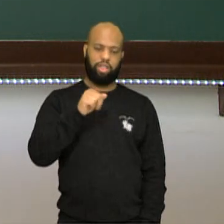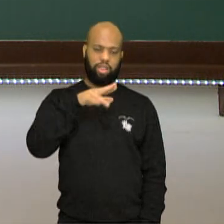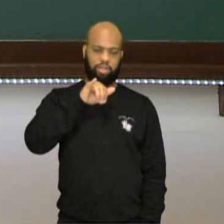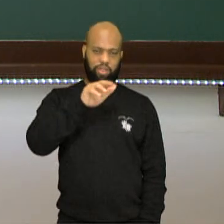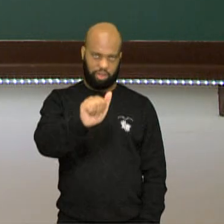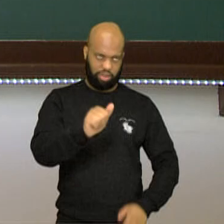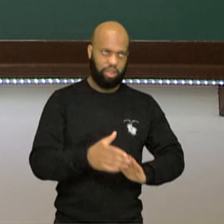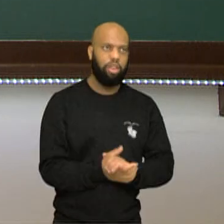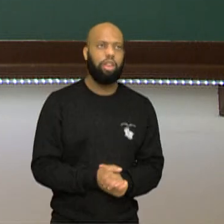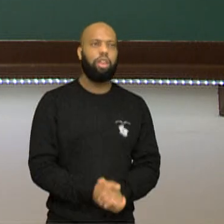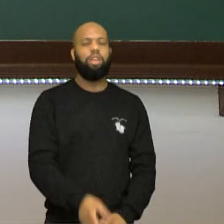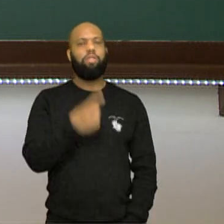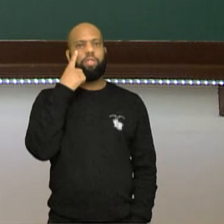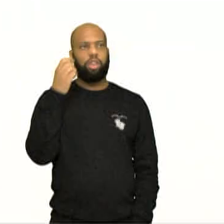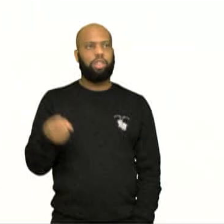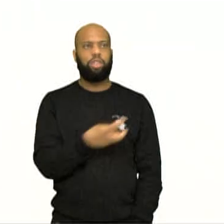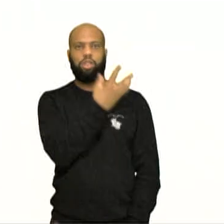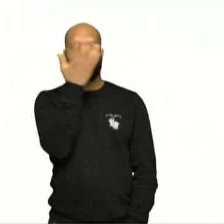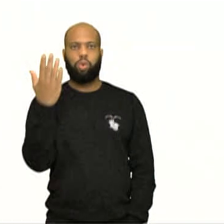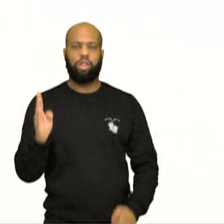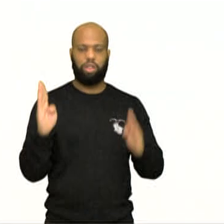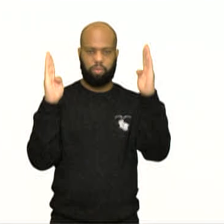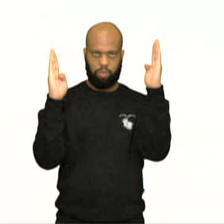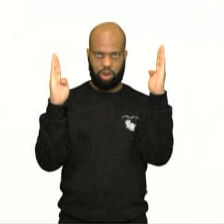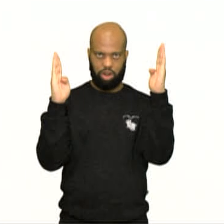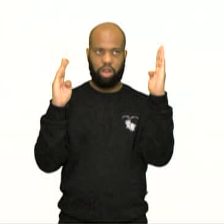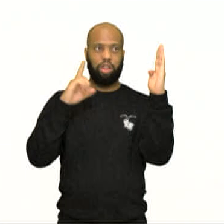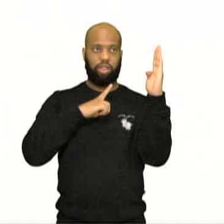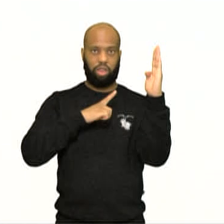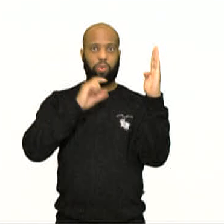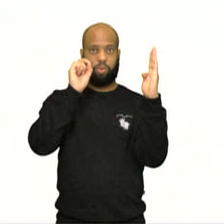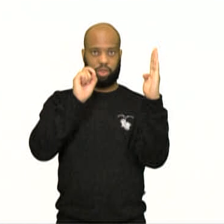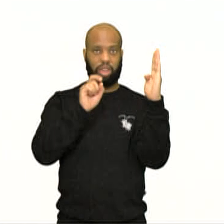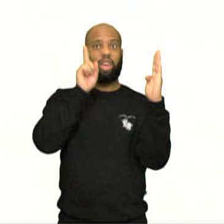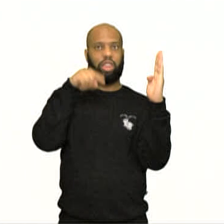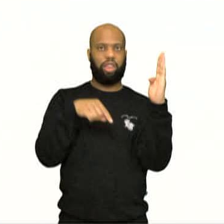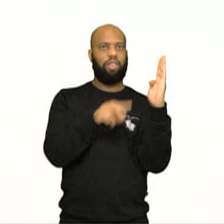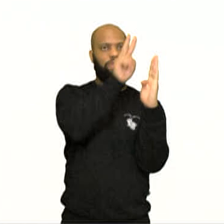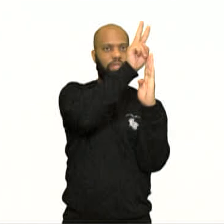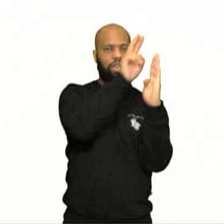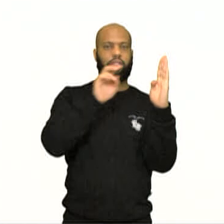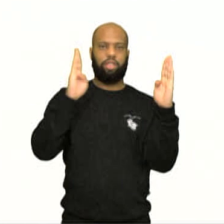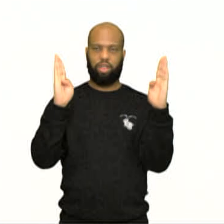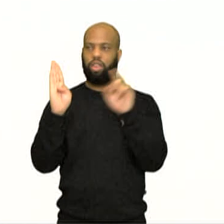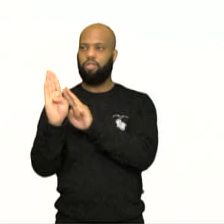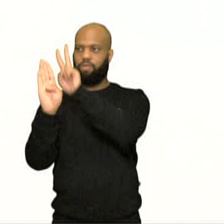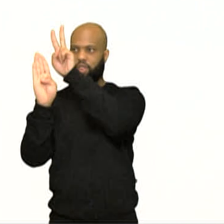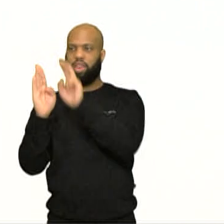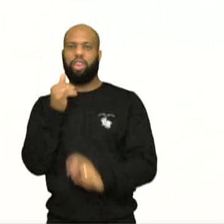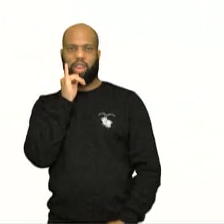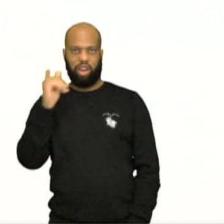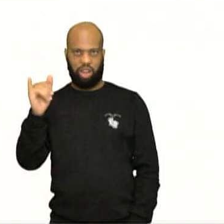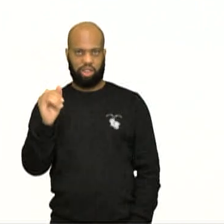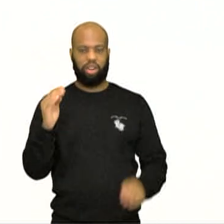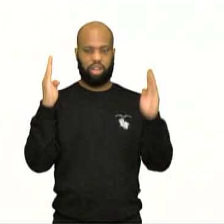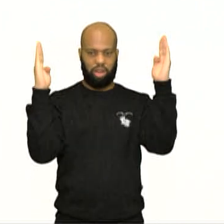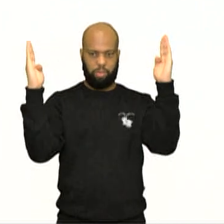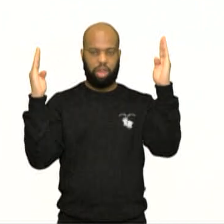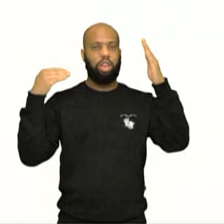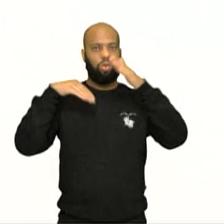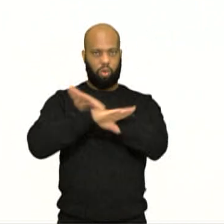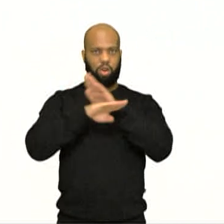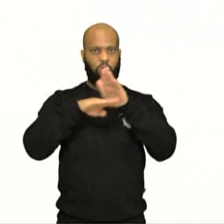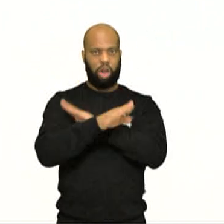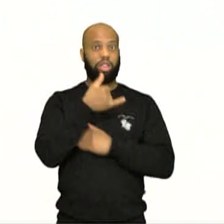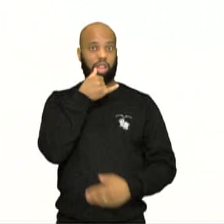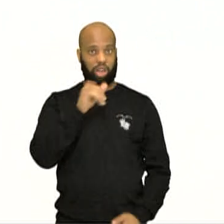só. Quando as placas metálicas paralelas são submetidas a uma tensão elétrica, a carga na vizinhança das placas acumula energia. Então, aqui,